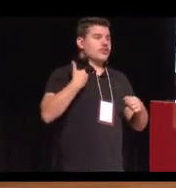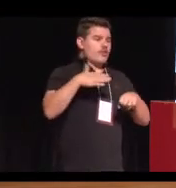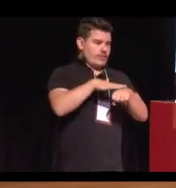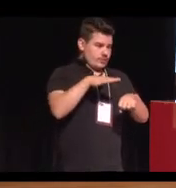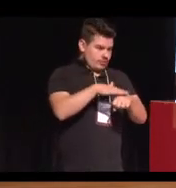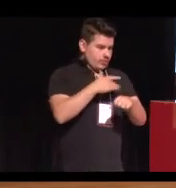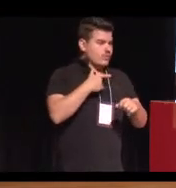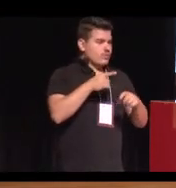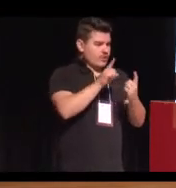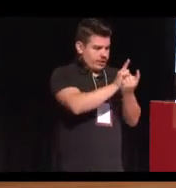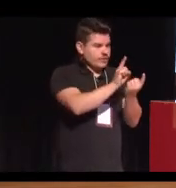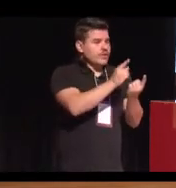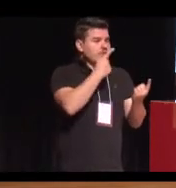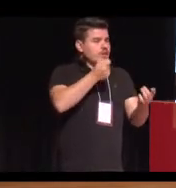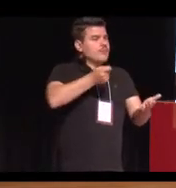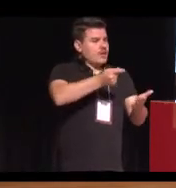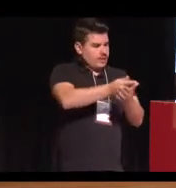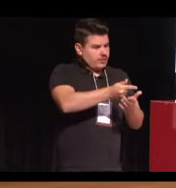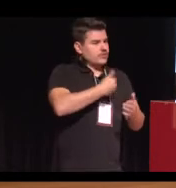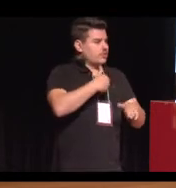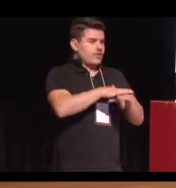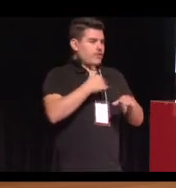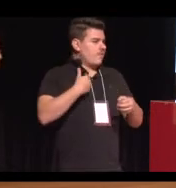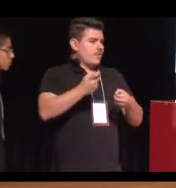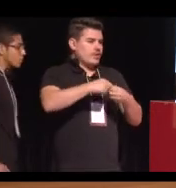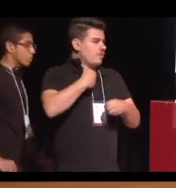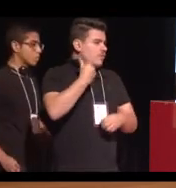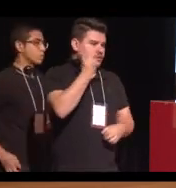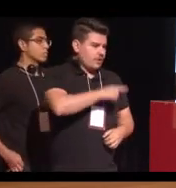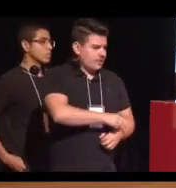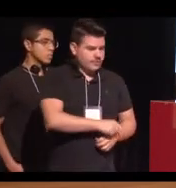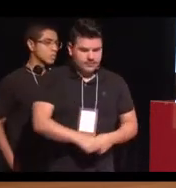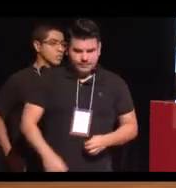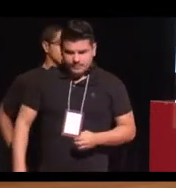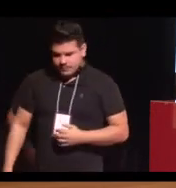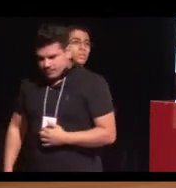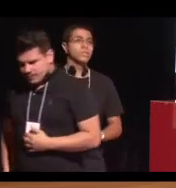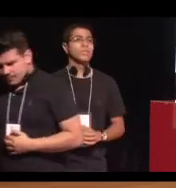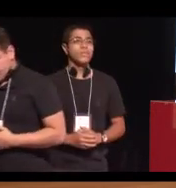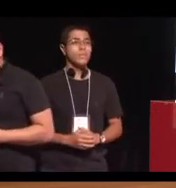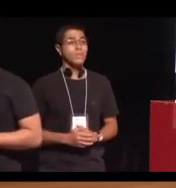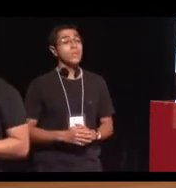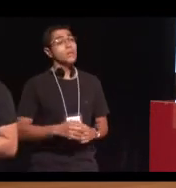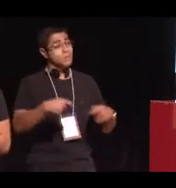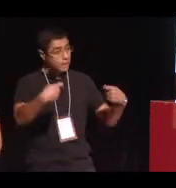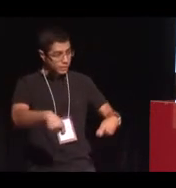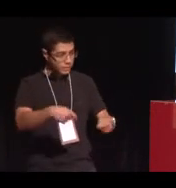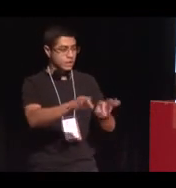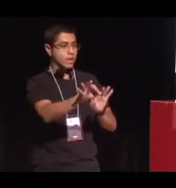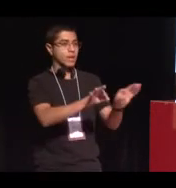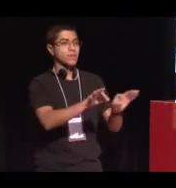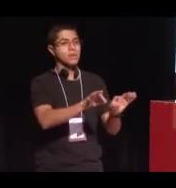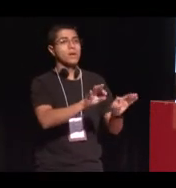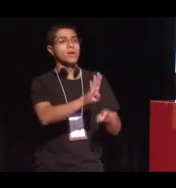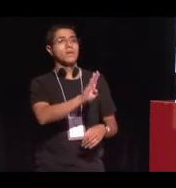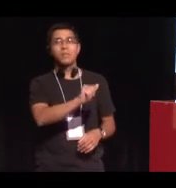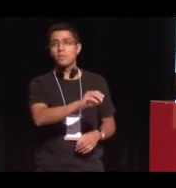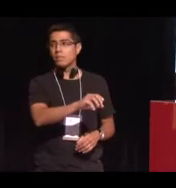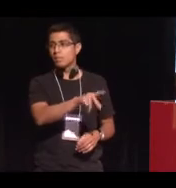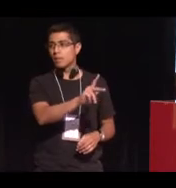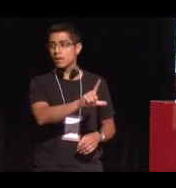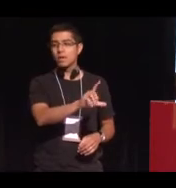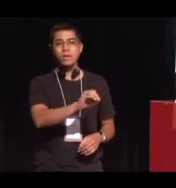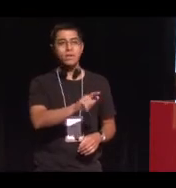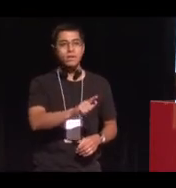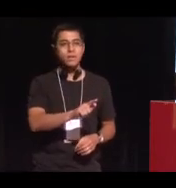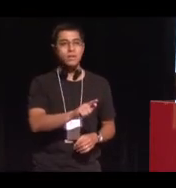que você está pagando a gente não está conseguindo voltar para você, se a gente só arrumar esse backlog. Então, assim, a gente está te